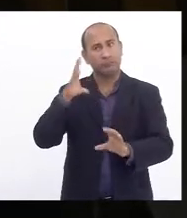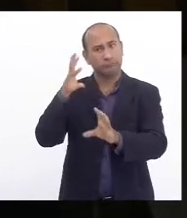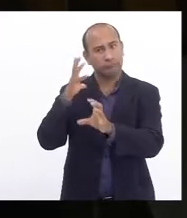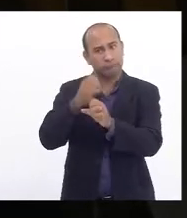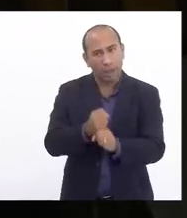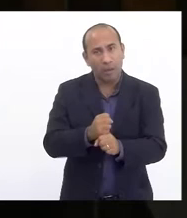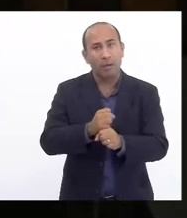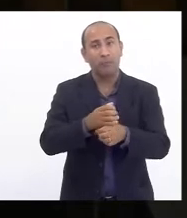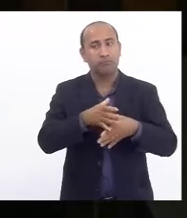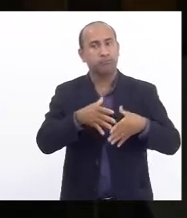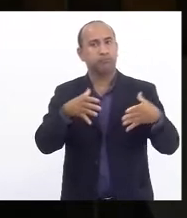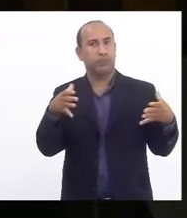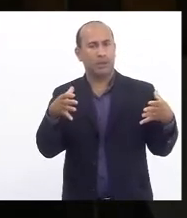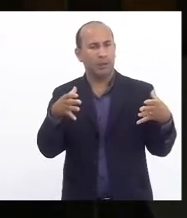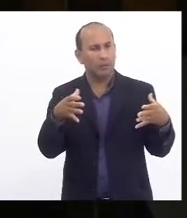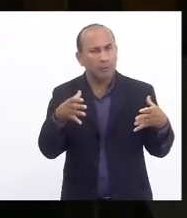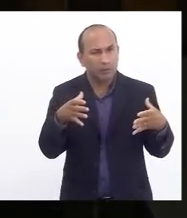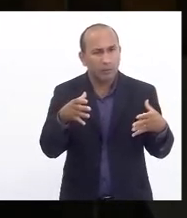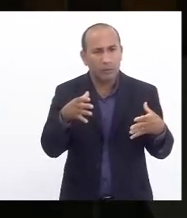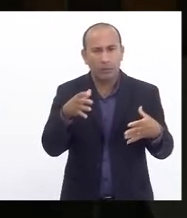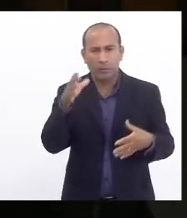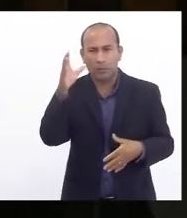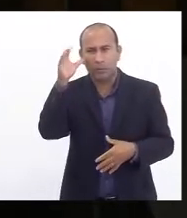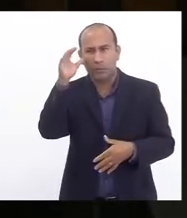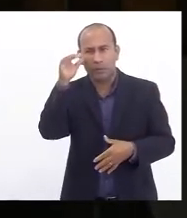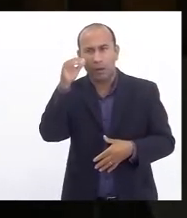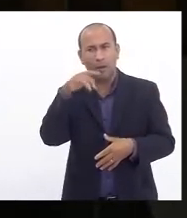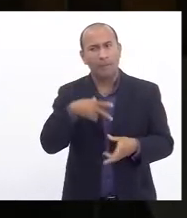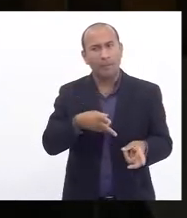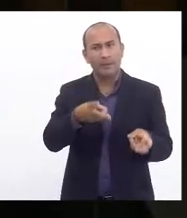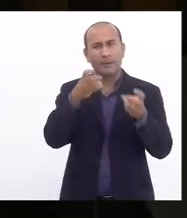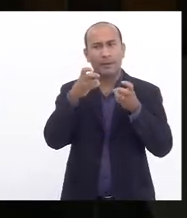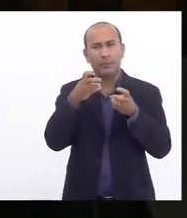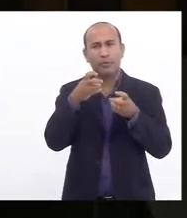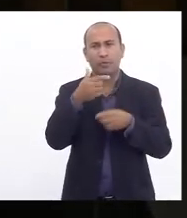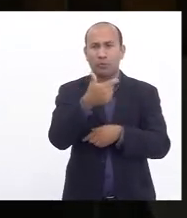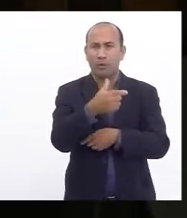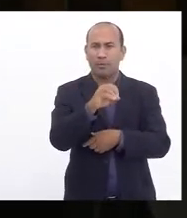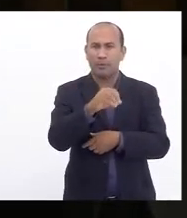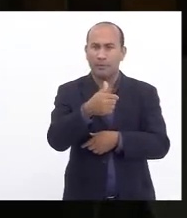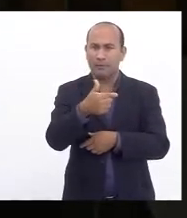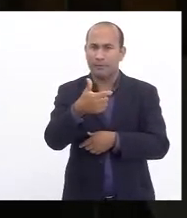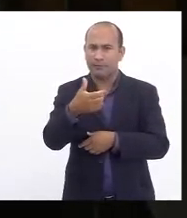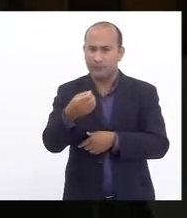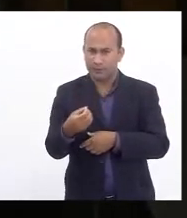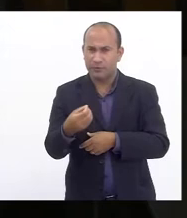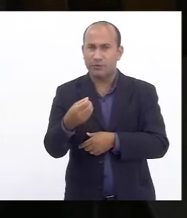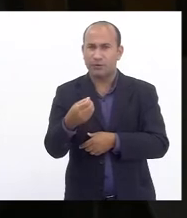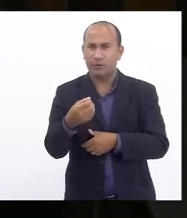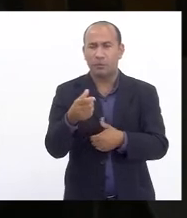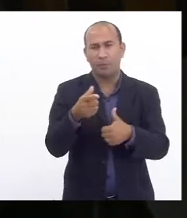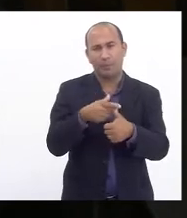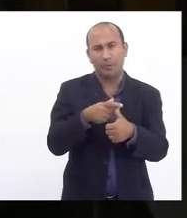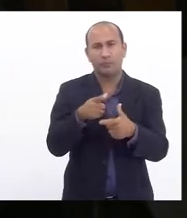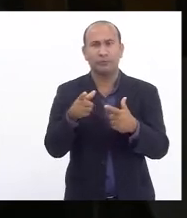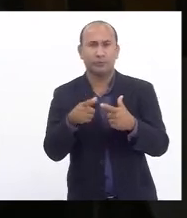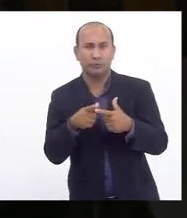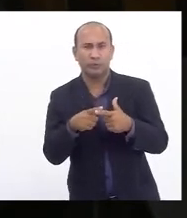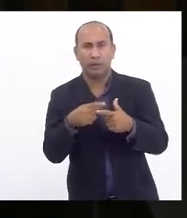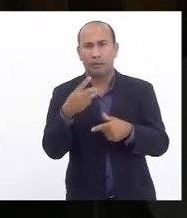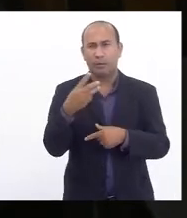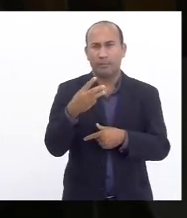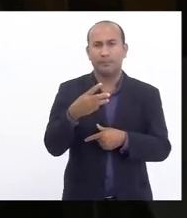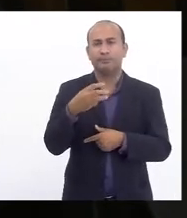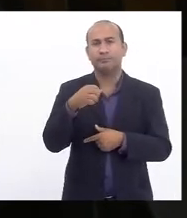não é curioso não quando a gente compara o último trimestre 2020 com o primeiro e o segundo trimestre trimestre